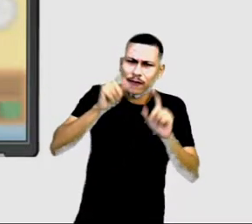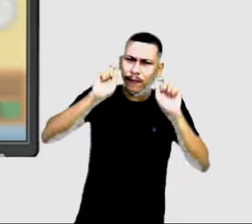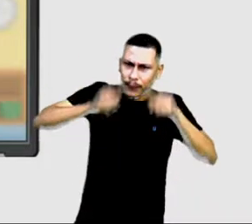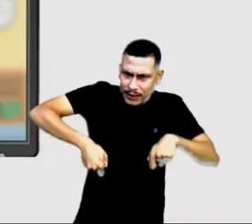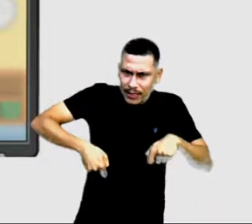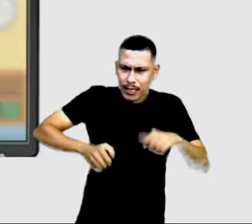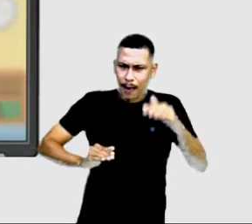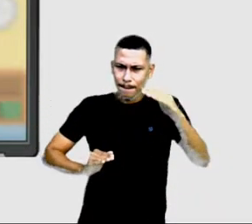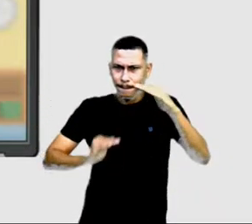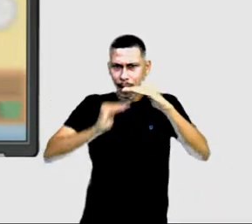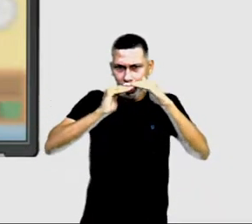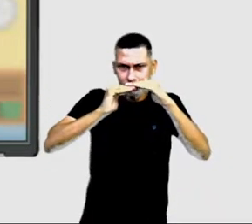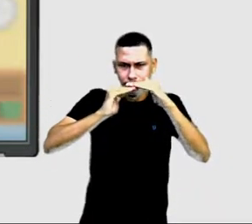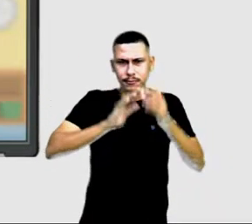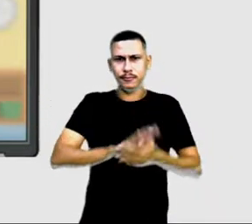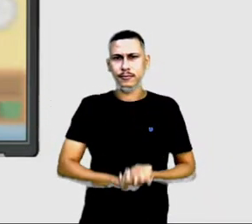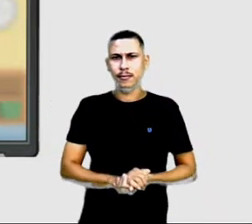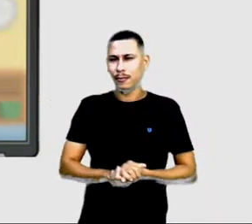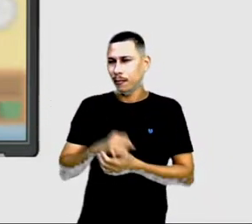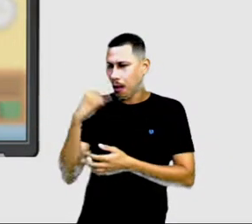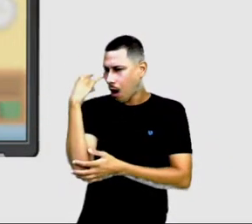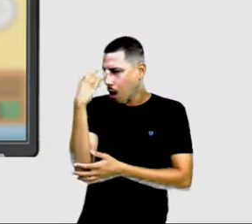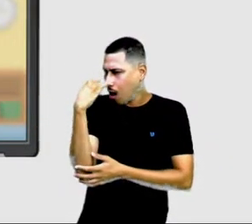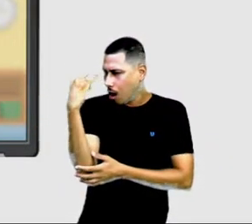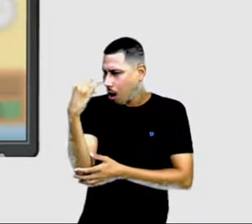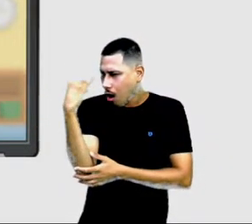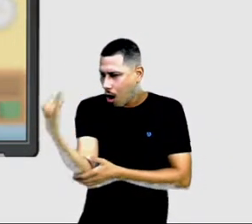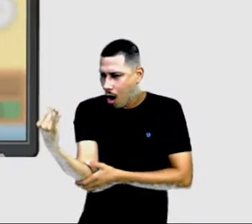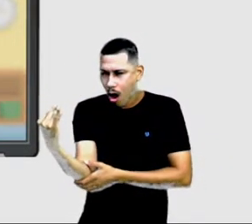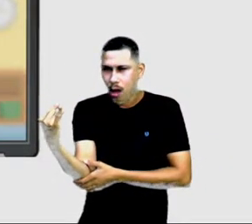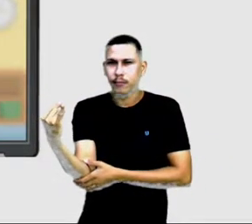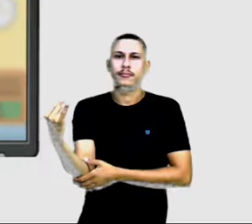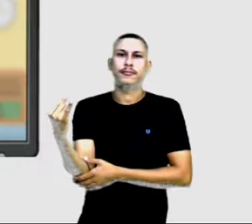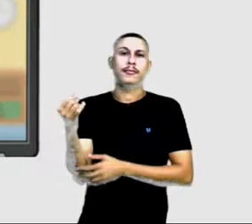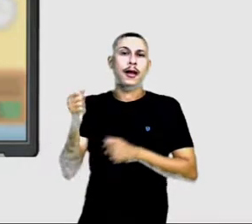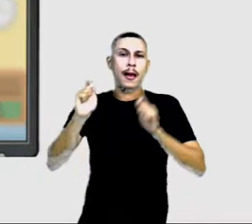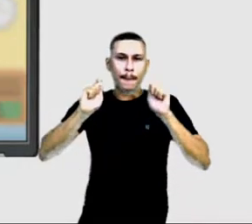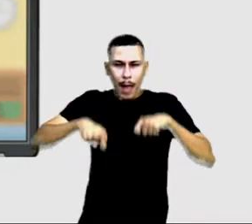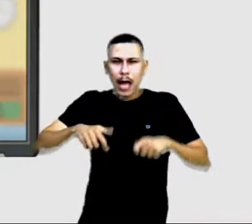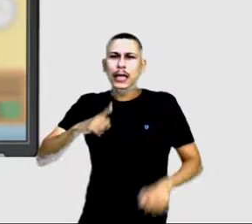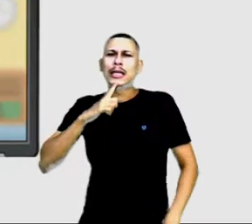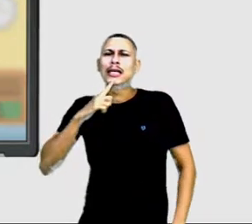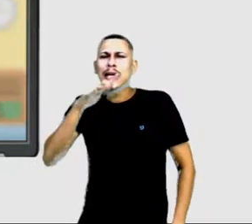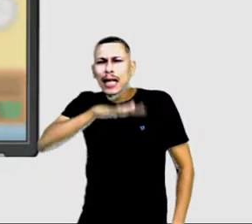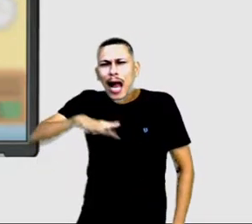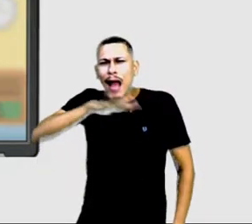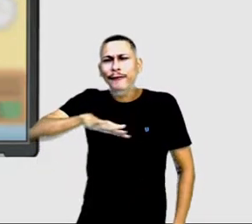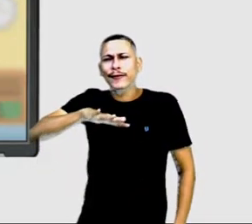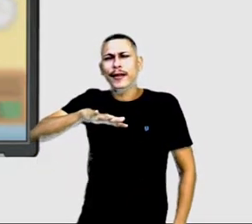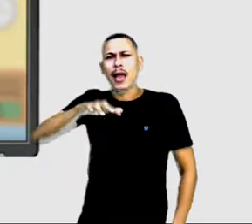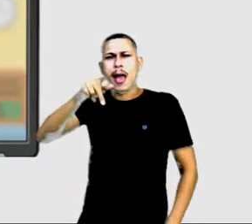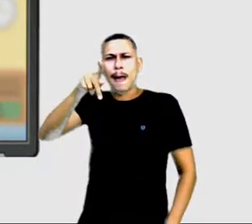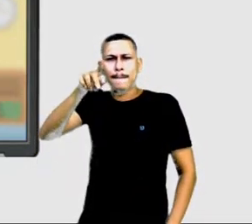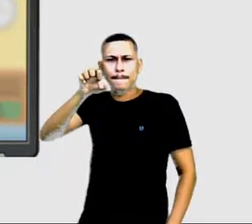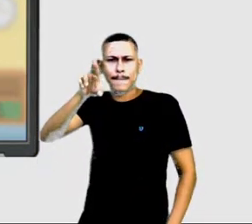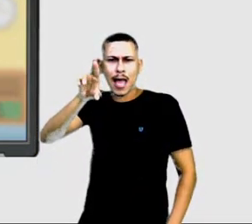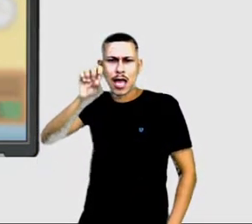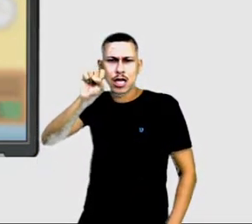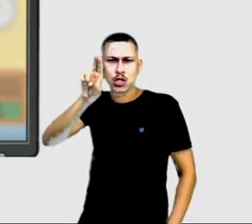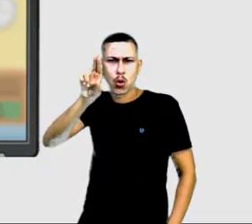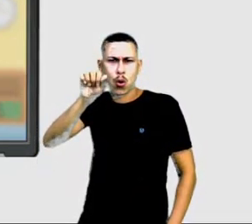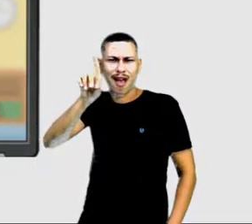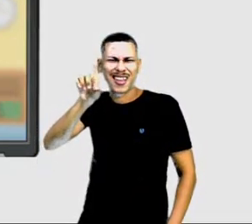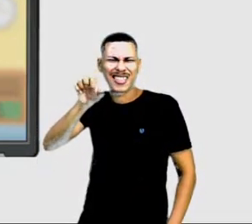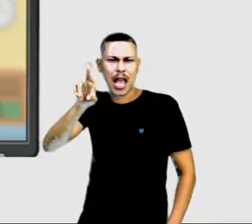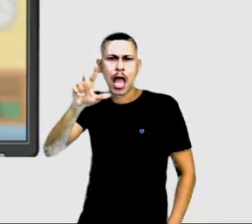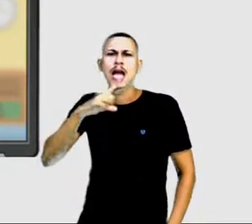significa persuadir? Persuadir é uma palavra que vem de persuadere, é um termo latino, que passa a ideia de orientar